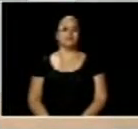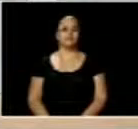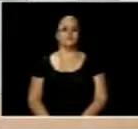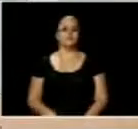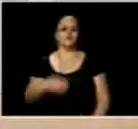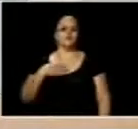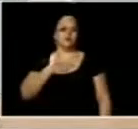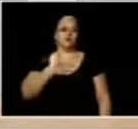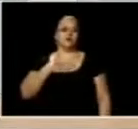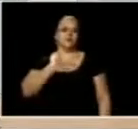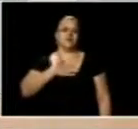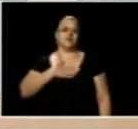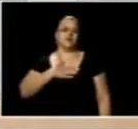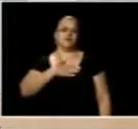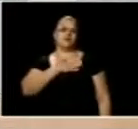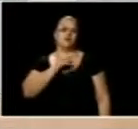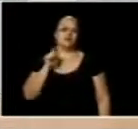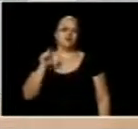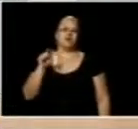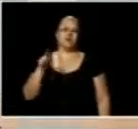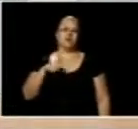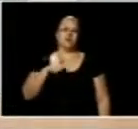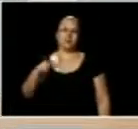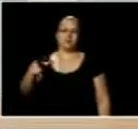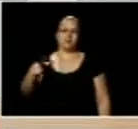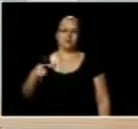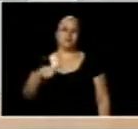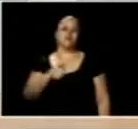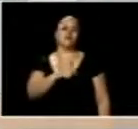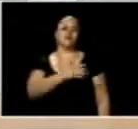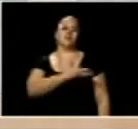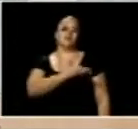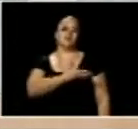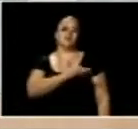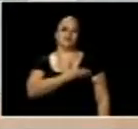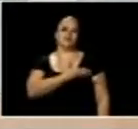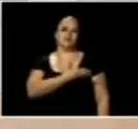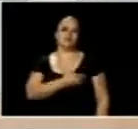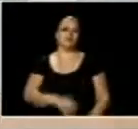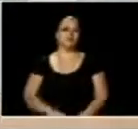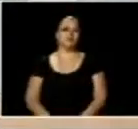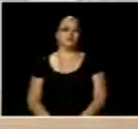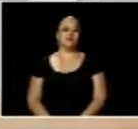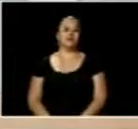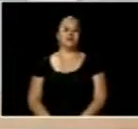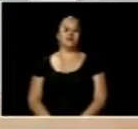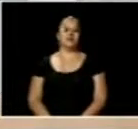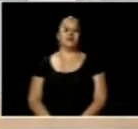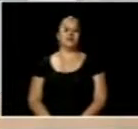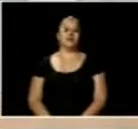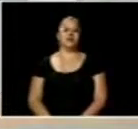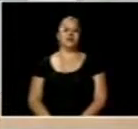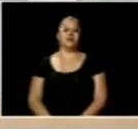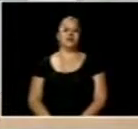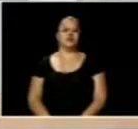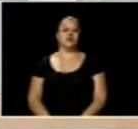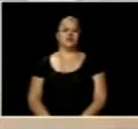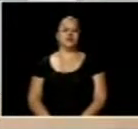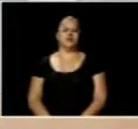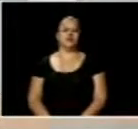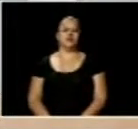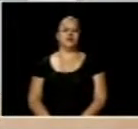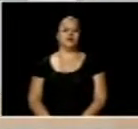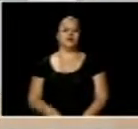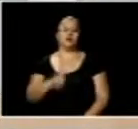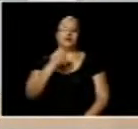como empresário da nossa cidade. E que honra é ter tido você como nosso secretário de cultura em Taubaté. Fico